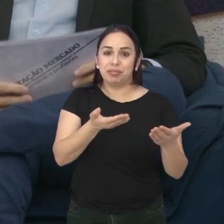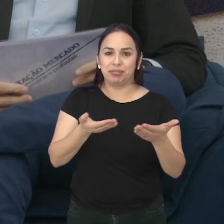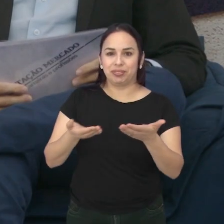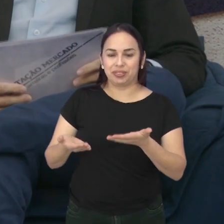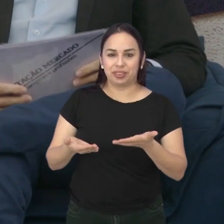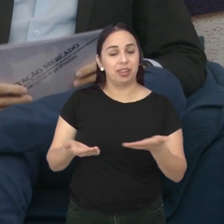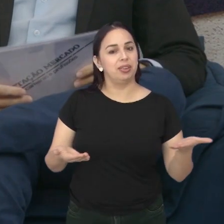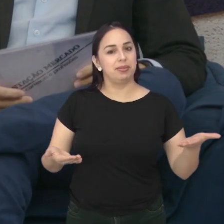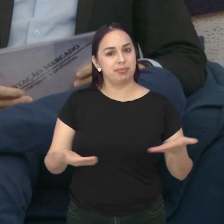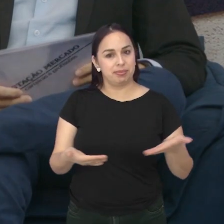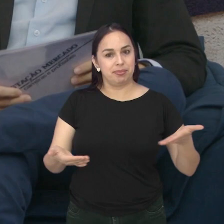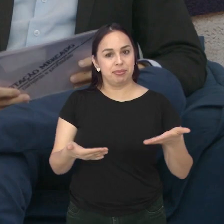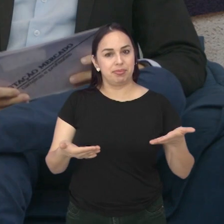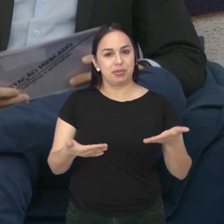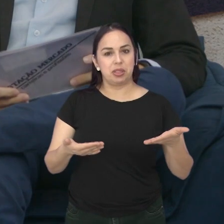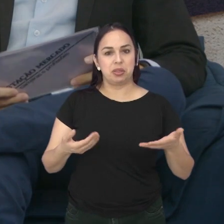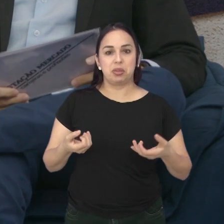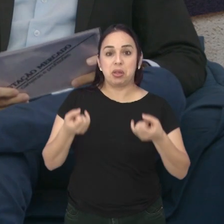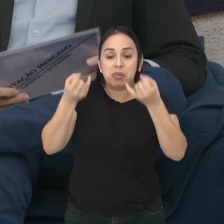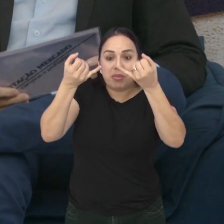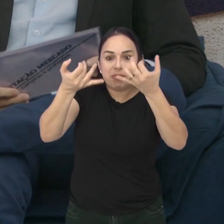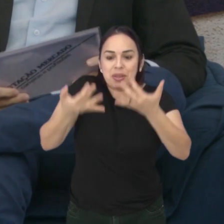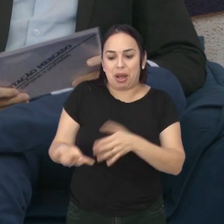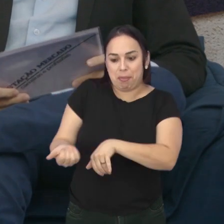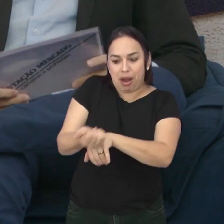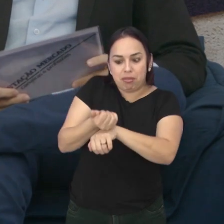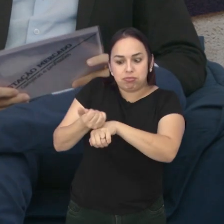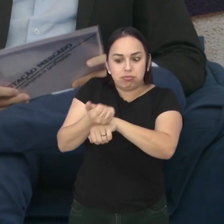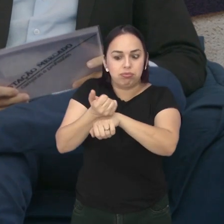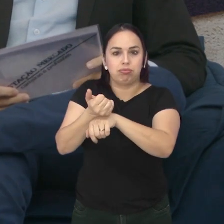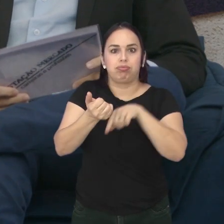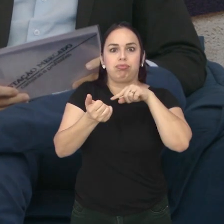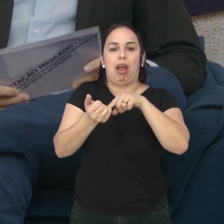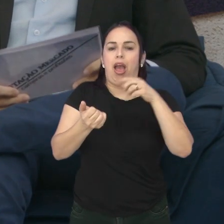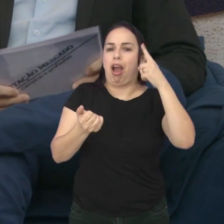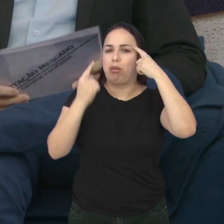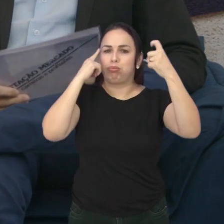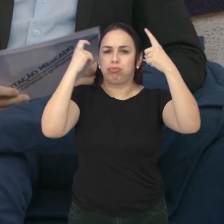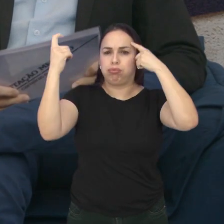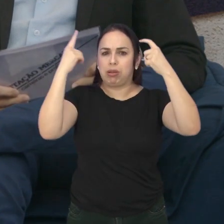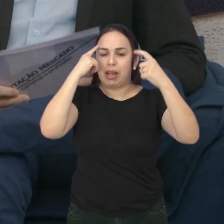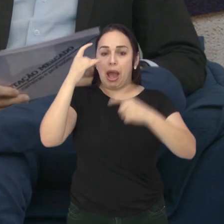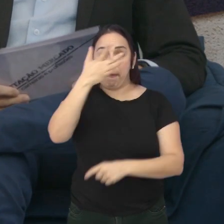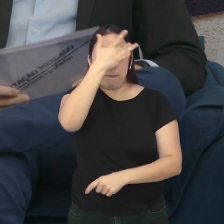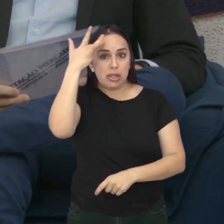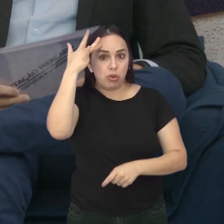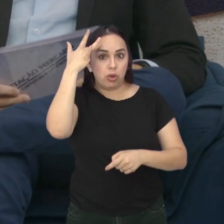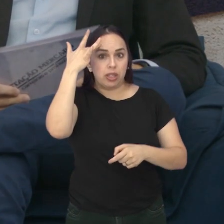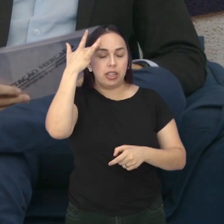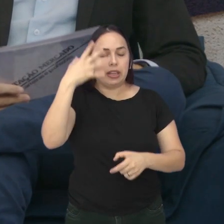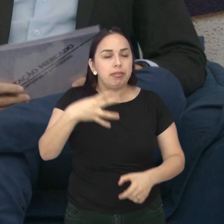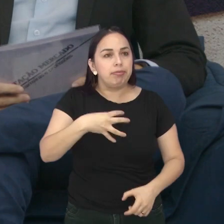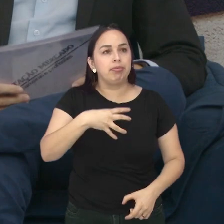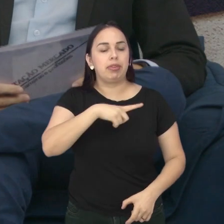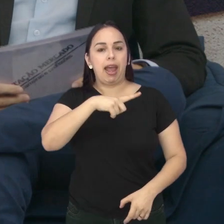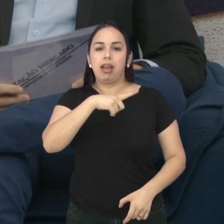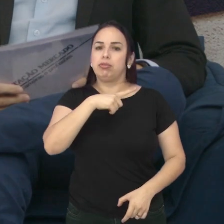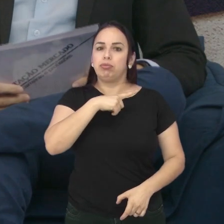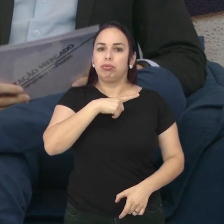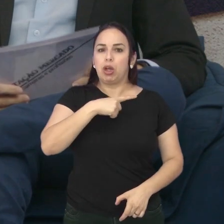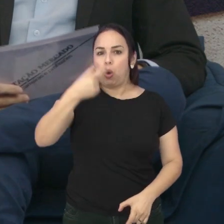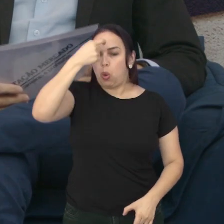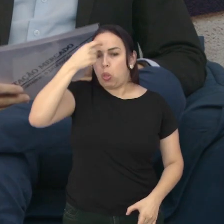seja bem-vindo. Hoje embarcamos em uma profissão que trabalha com muita criatividade. E quem nasce com esse dom desenvolve não